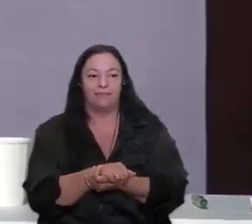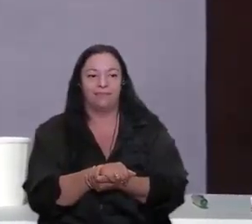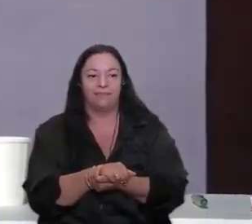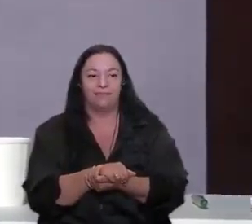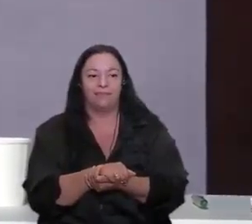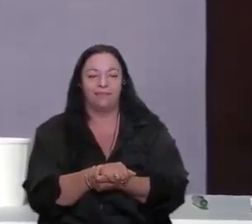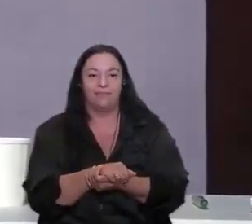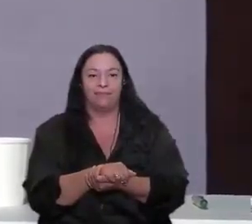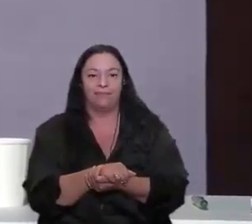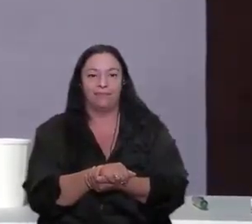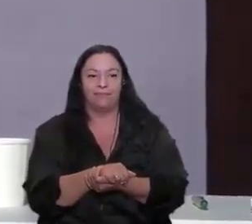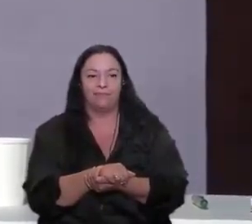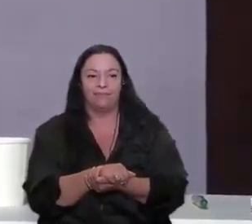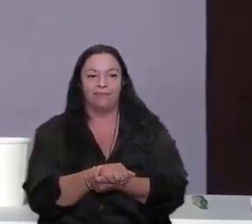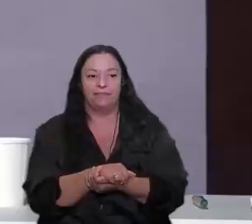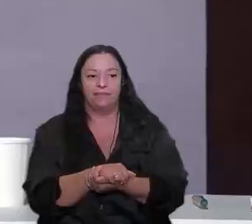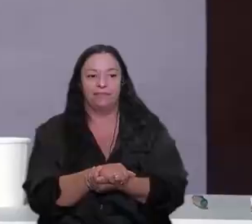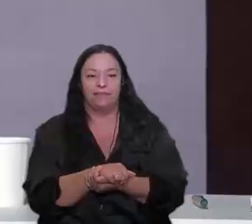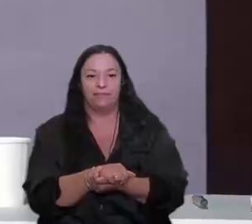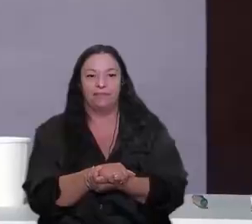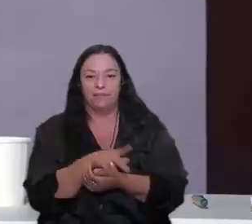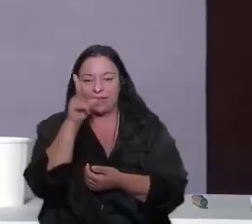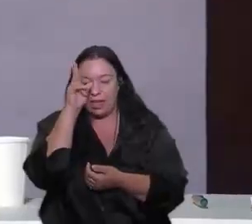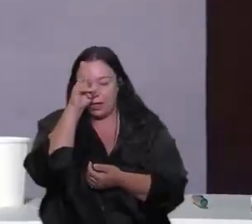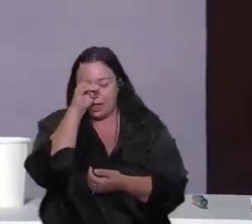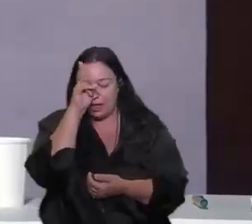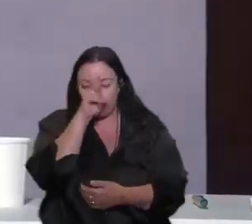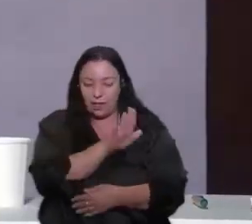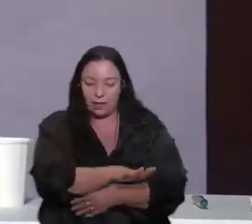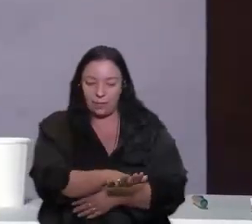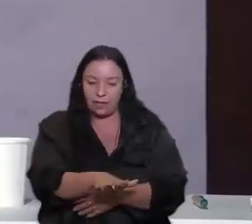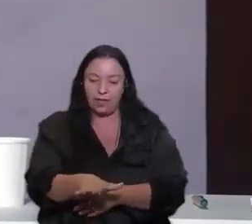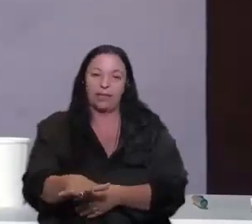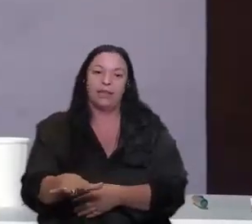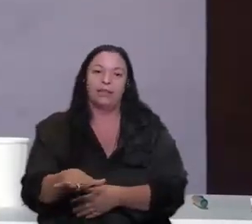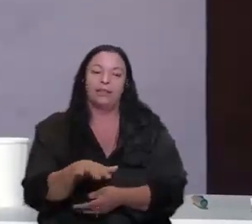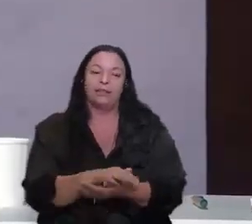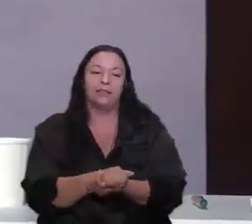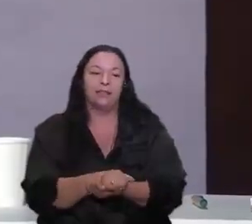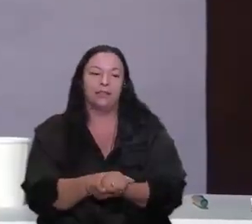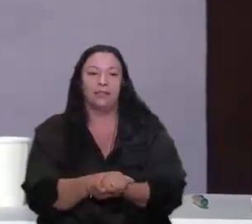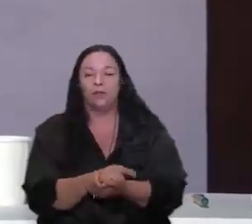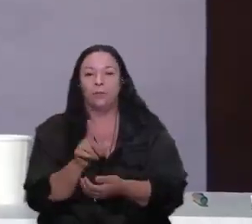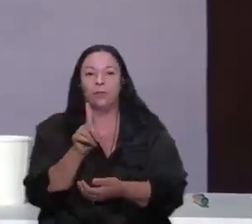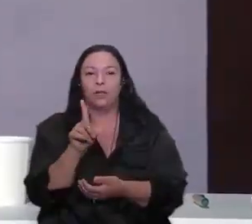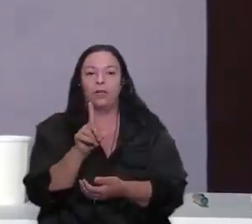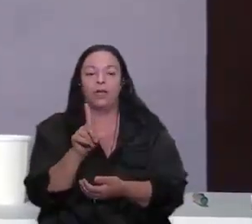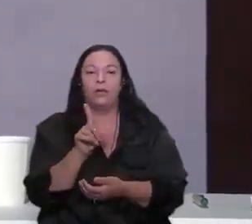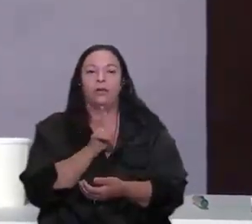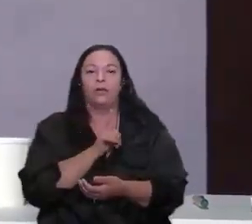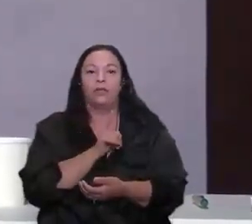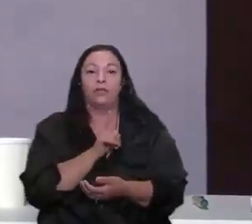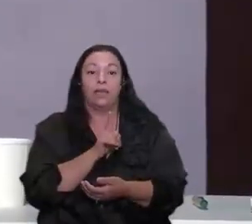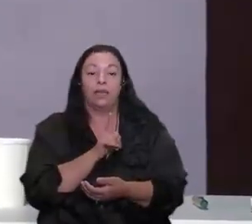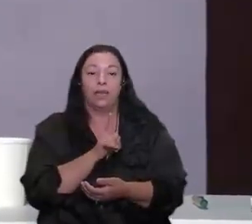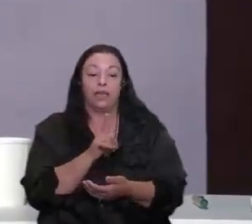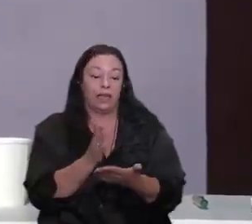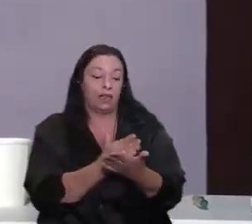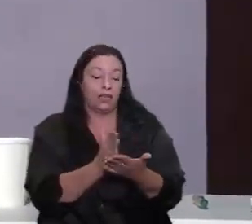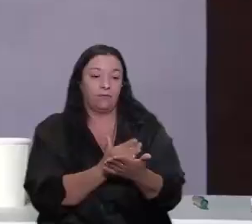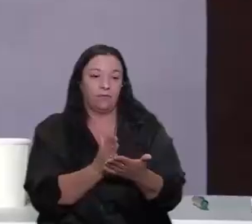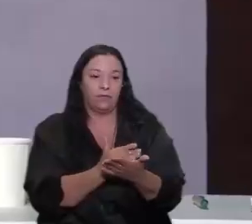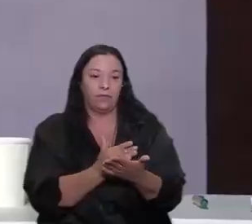E assim, eu me lembro que eu era uma criança que, por não ter acesso aos livros, eu lia muito